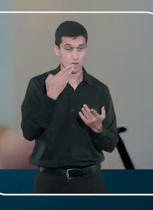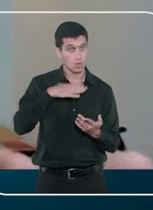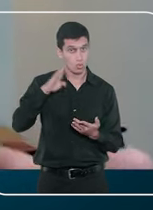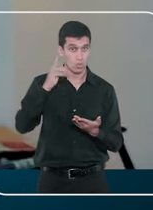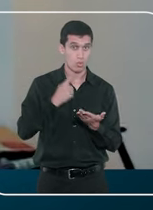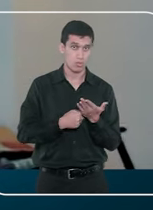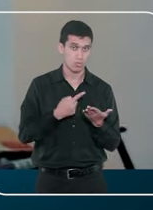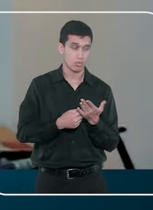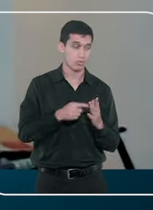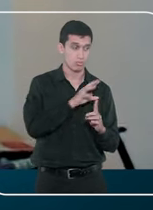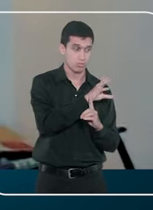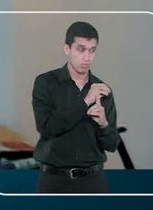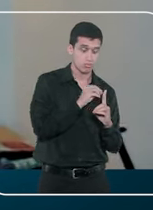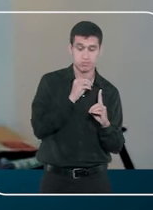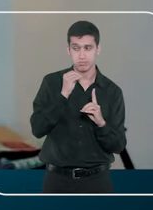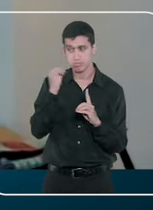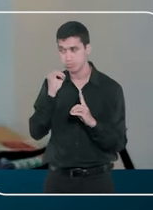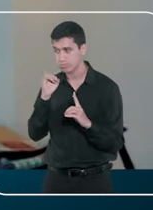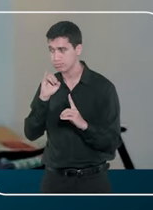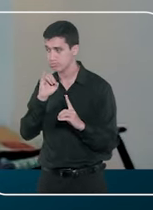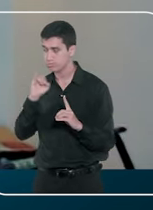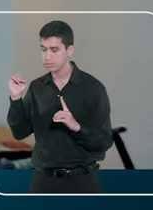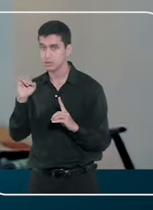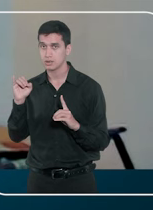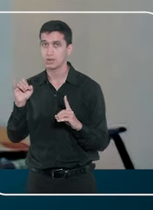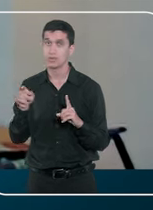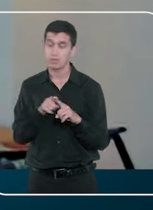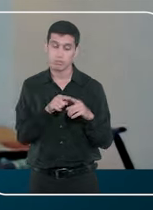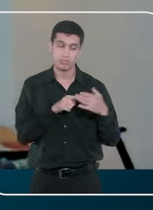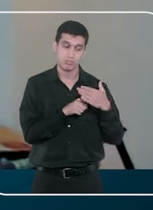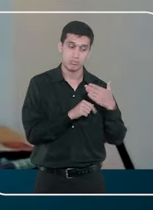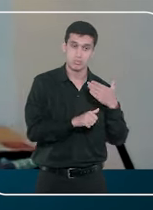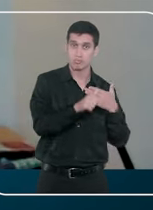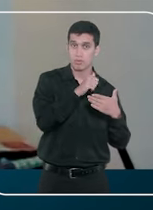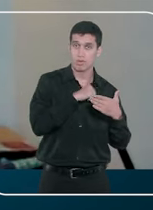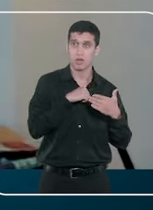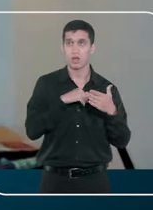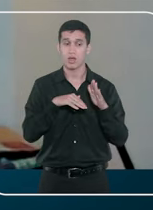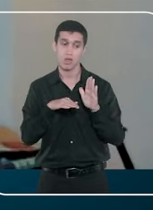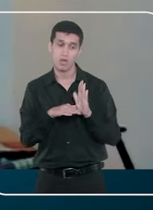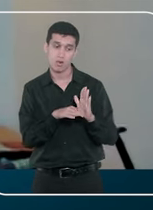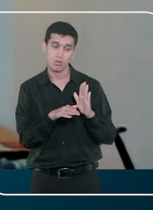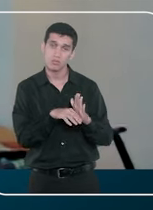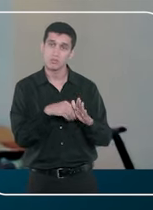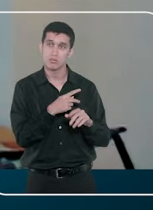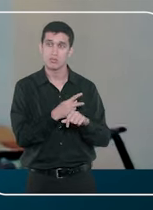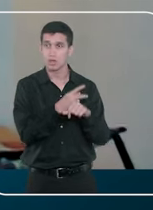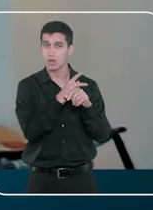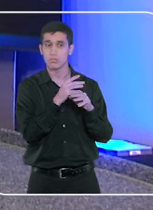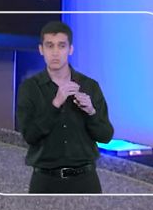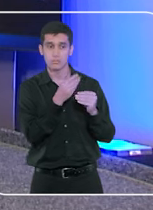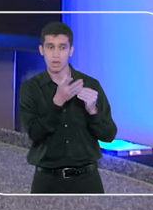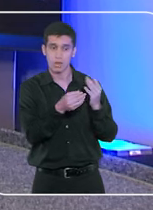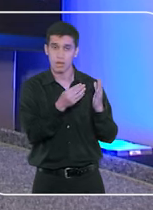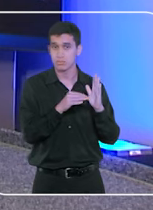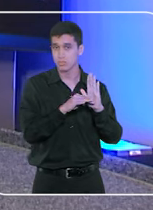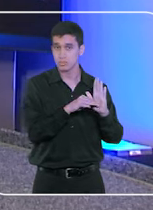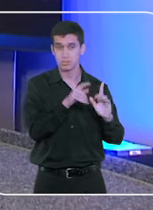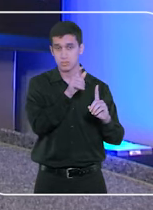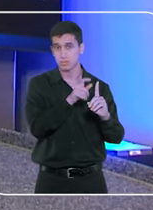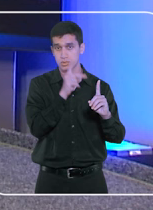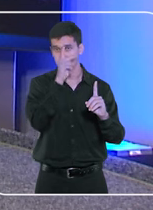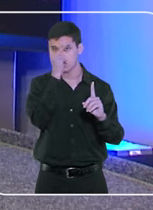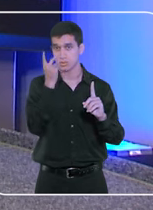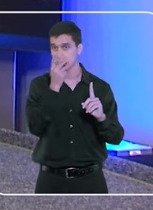civil-administrativa, principalmente, colaboração premiada, favores, prêmios, a isso que a professora Andréa lembrou bem, né? A chamada